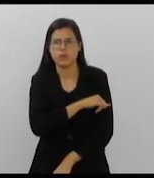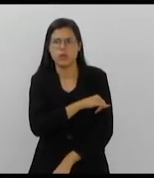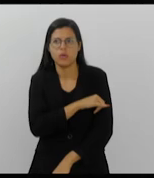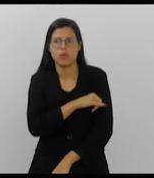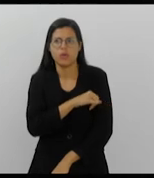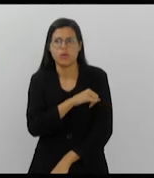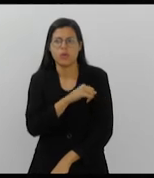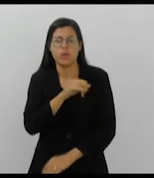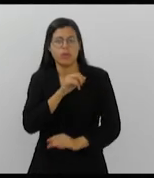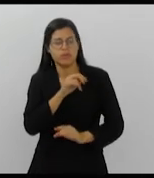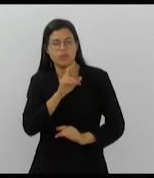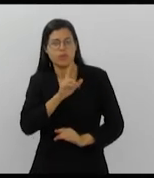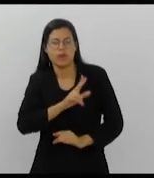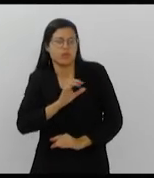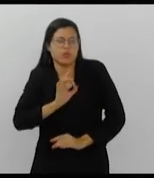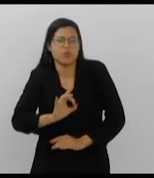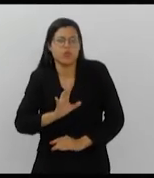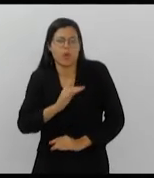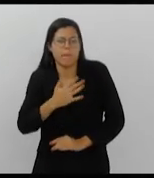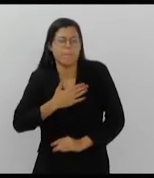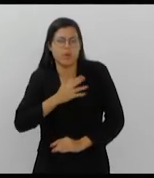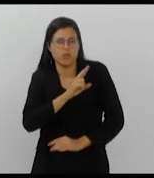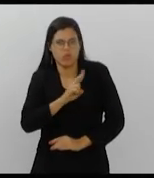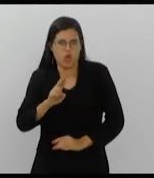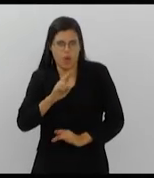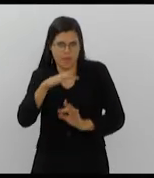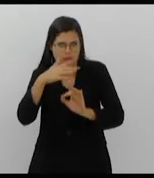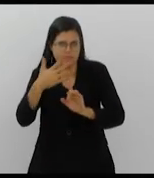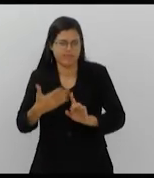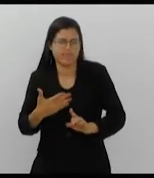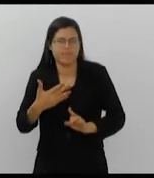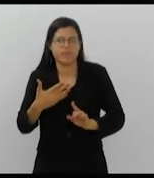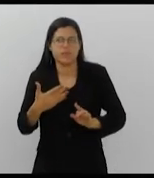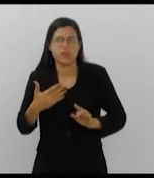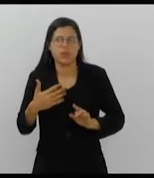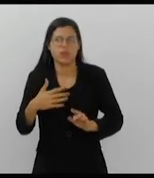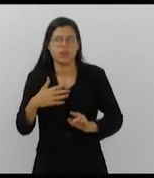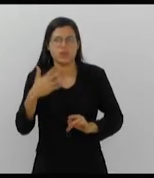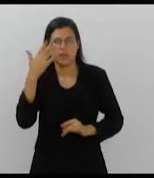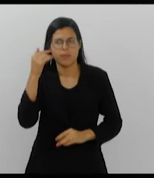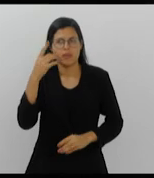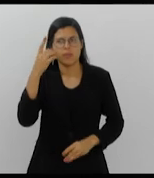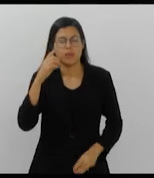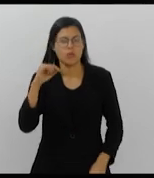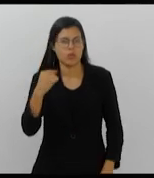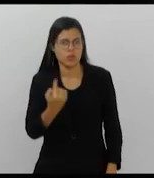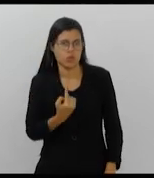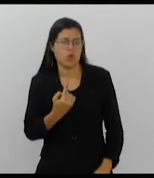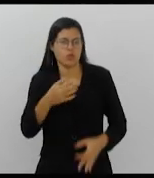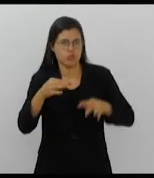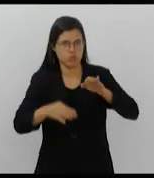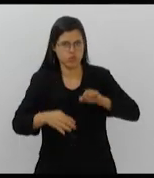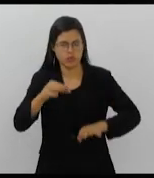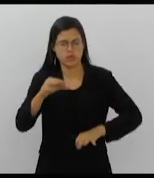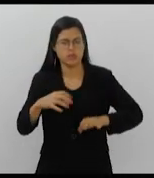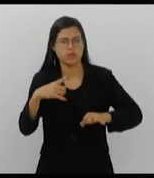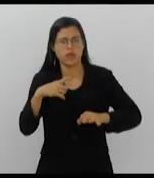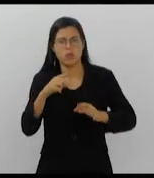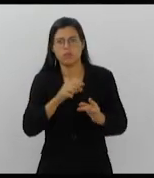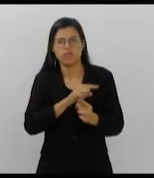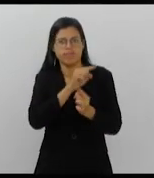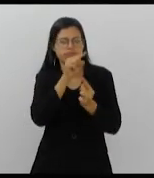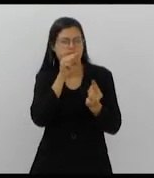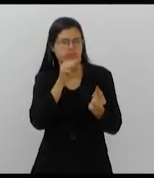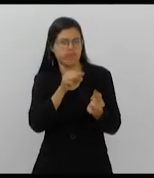presença. Porque saiba, deputada, que nós, juízes, temos uma missão muito árdua. E